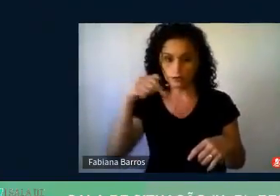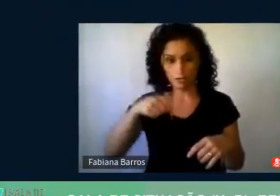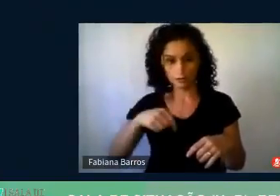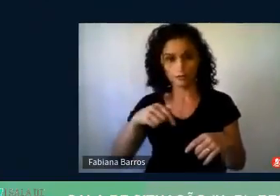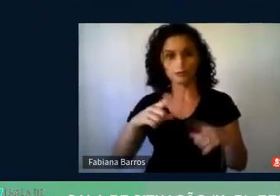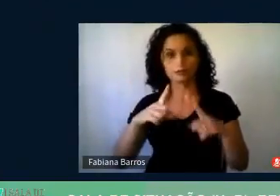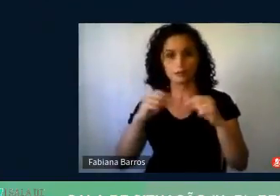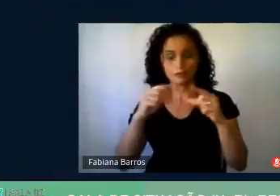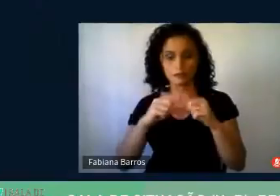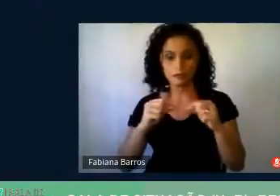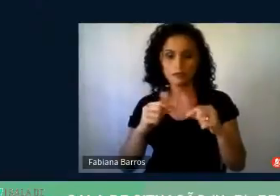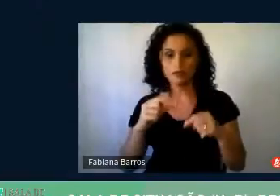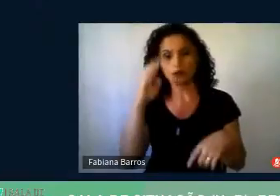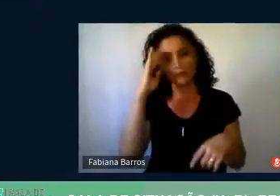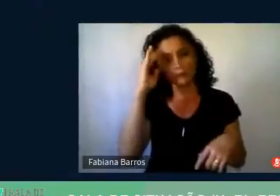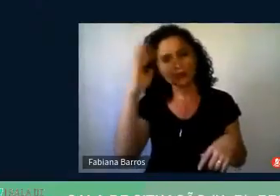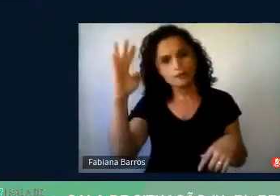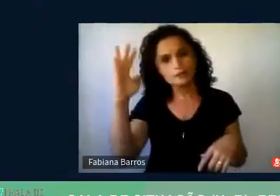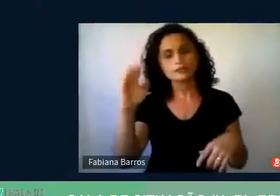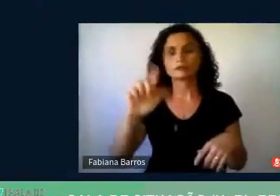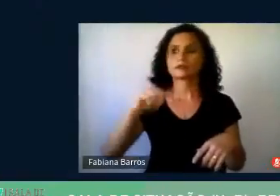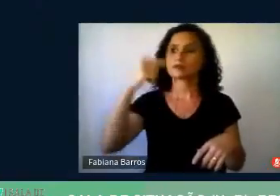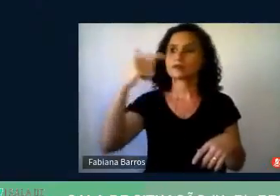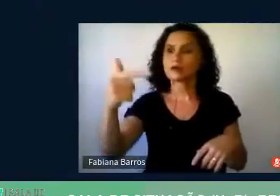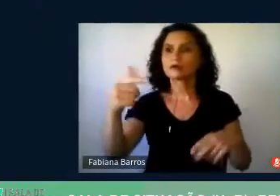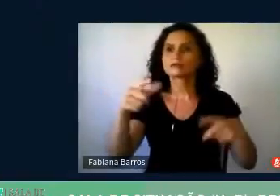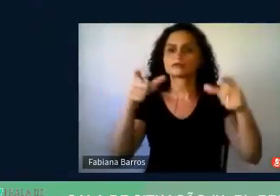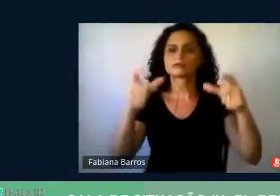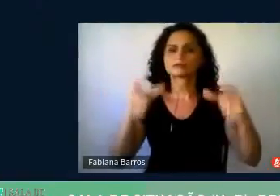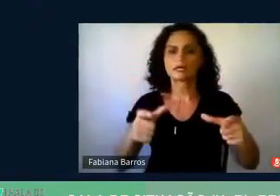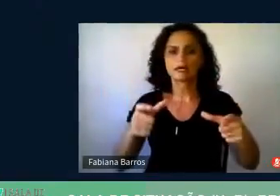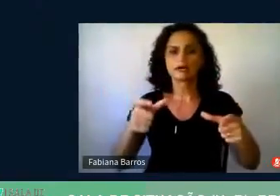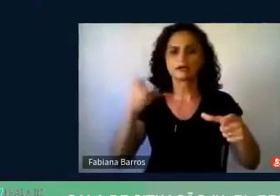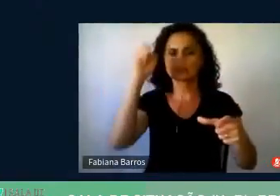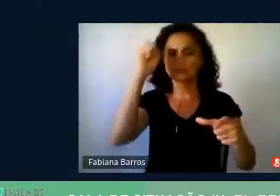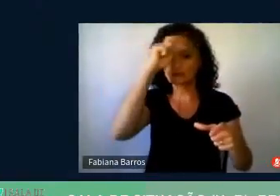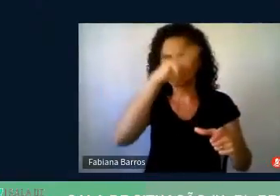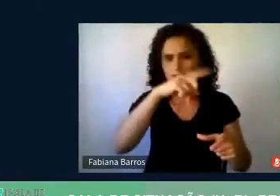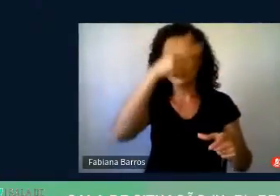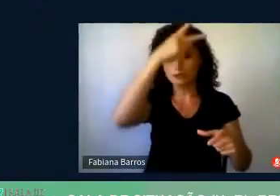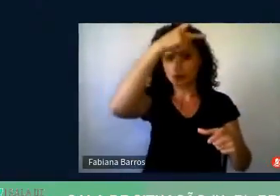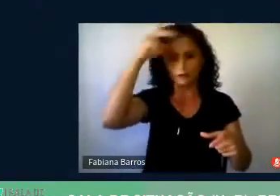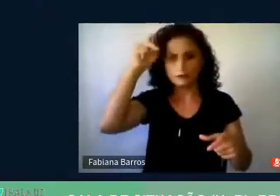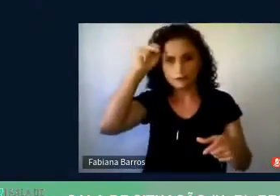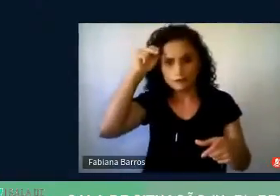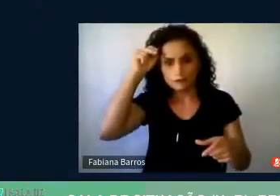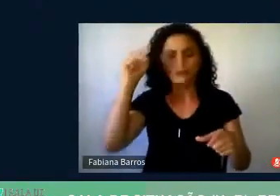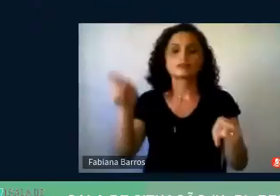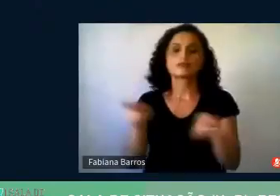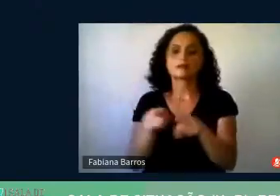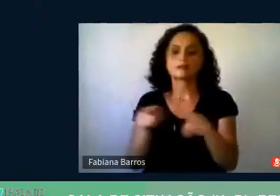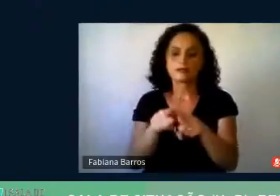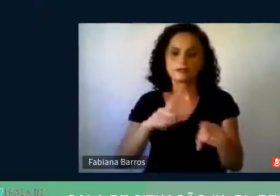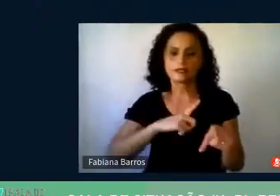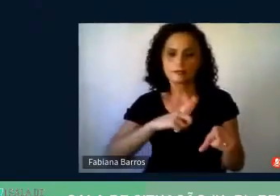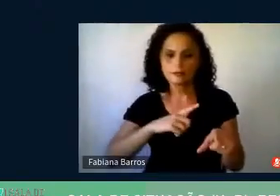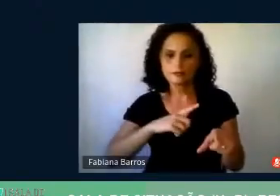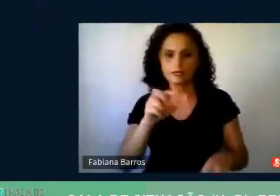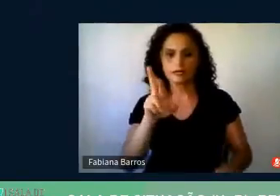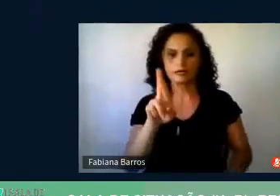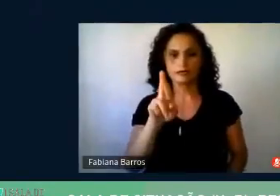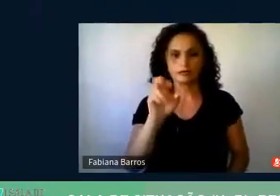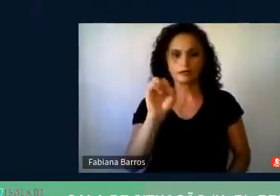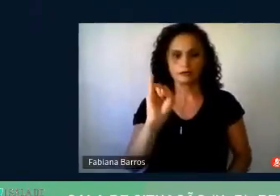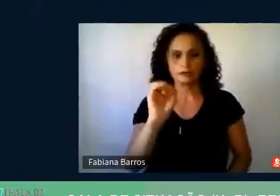uma fragilidade muito grande de sua infraestrutura. Então, por isso, nós temos priorizado os municípios da RIDE, que é a região de desenvolvimento do entorno de Brasília, e